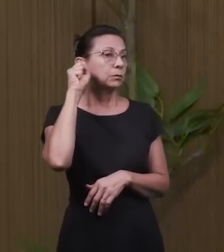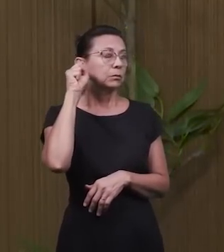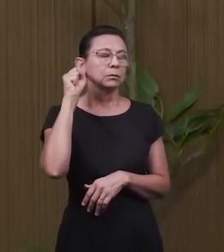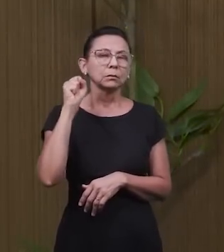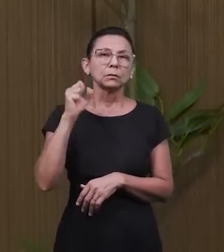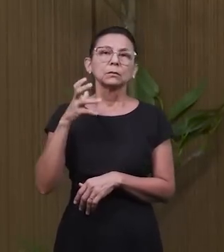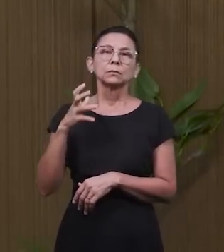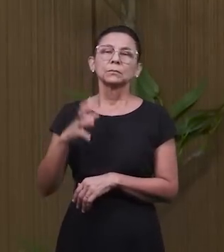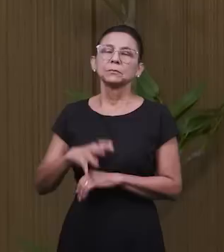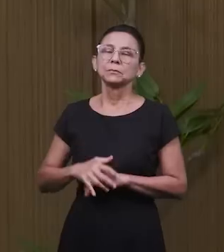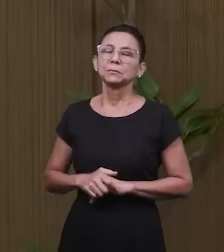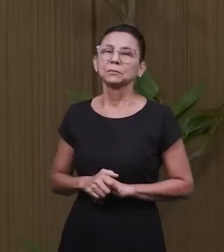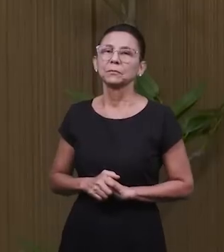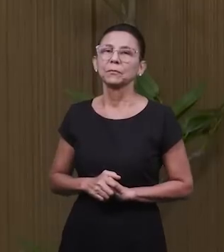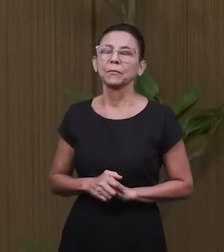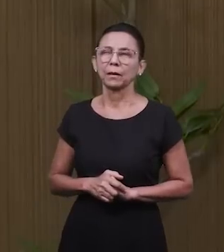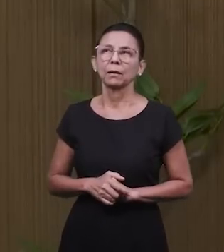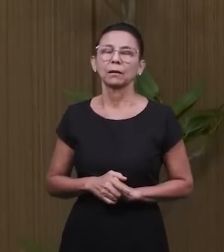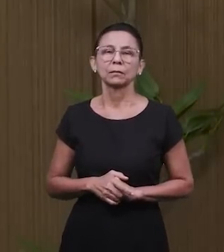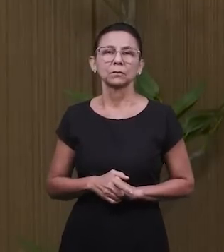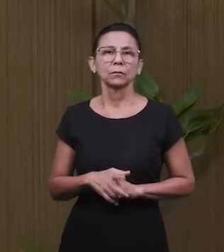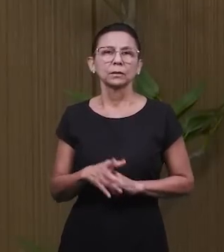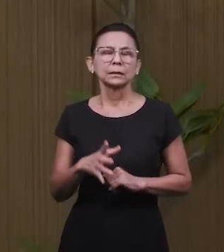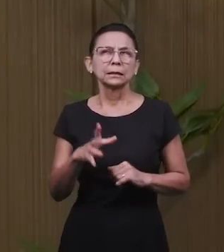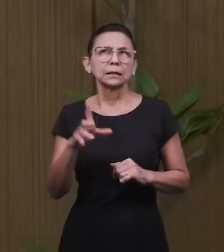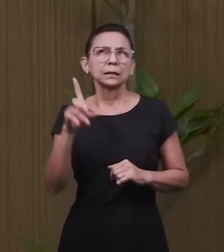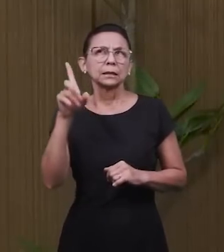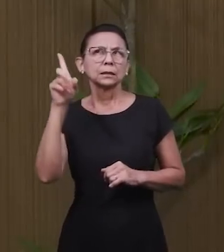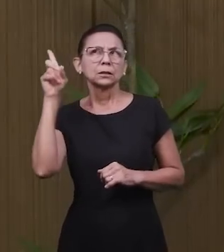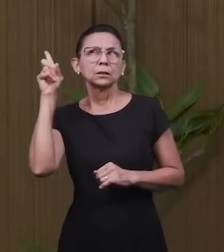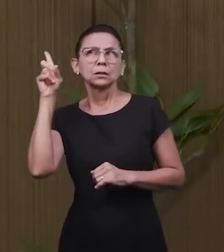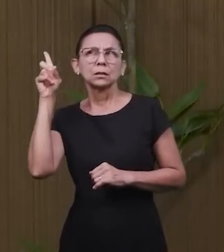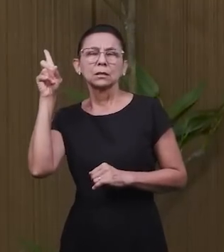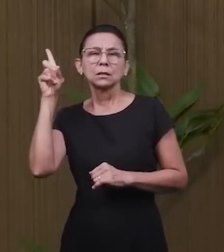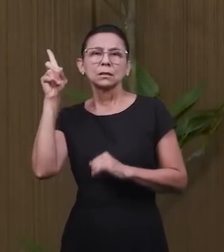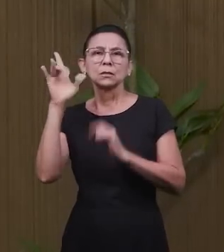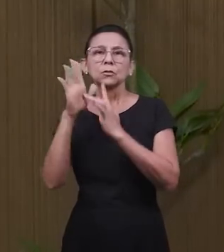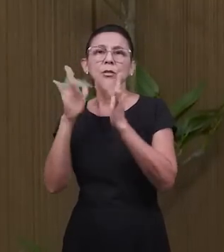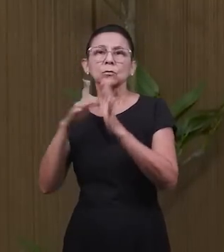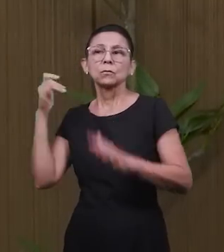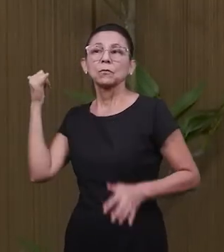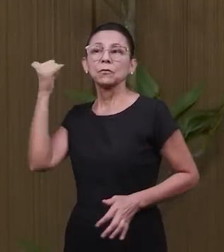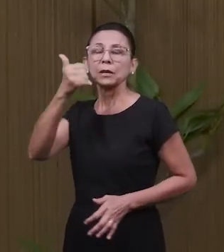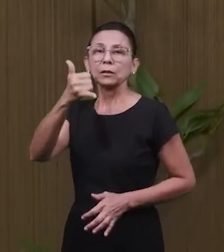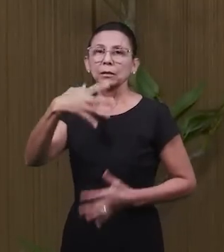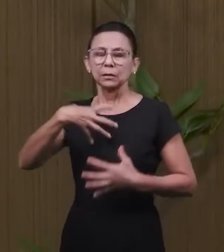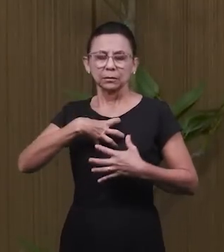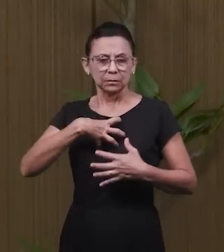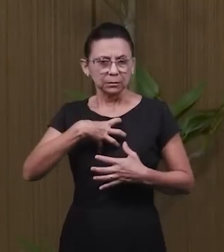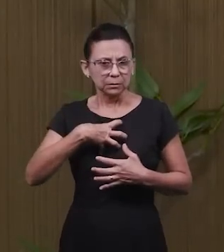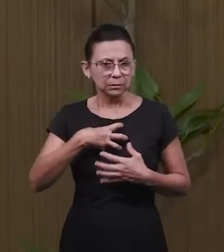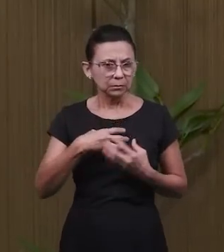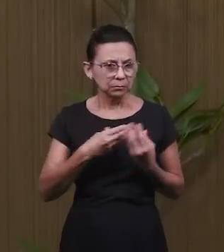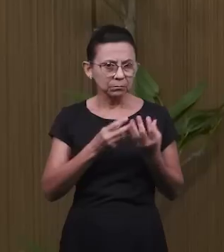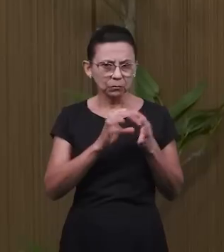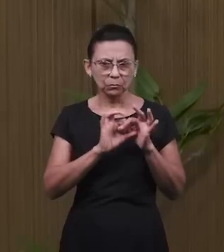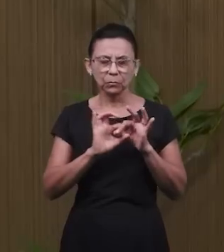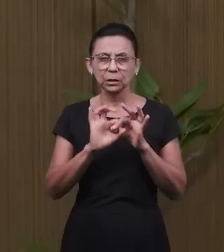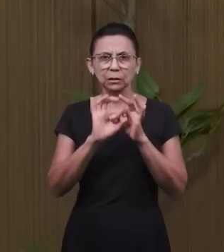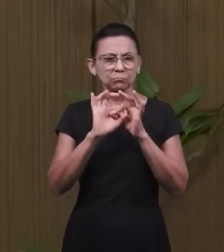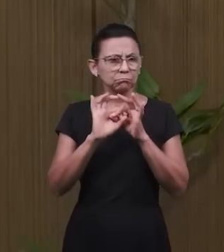Então, você ouviu a voz do Senhor e Jesus vai continuar se revelando a